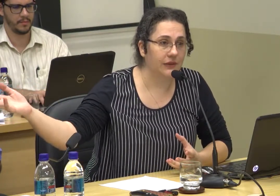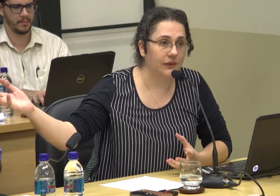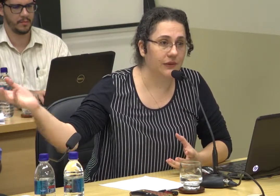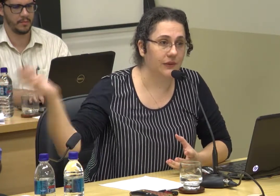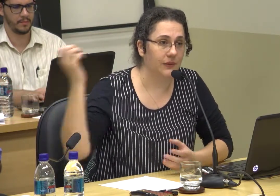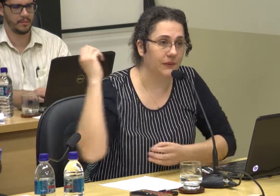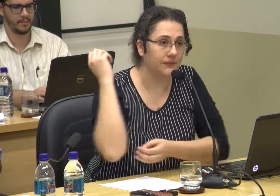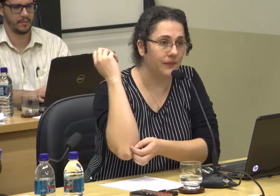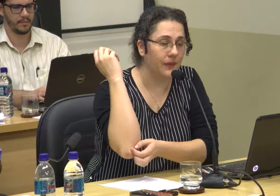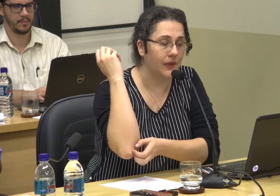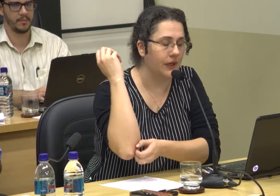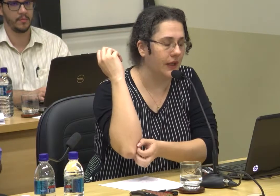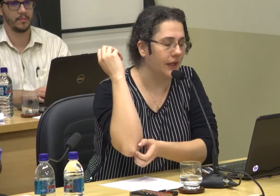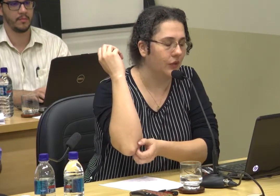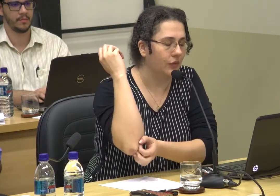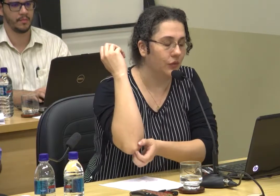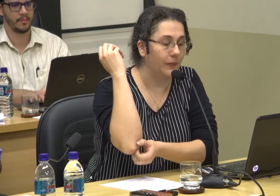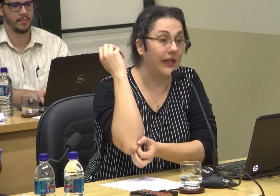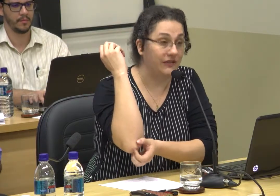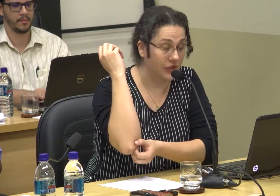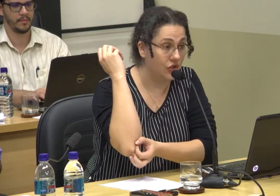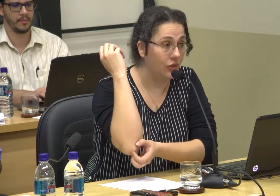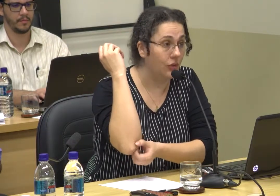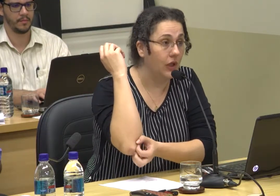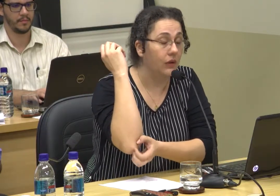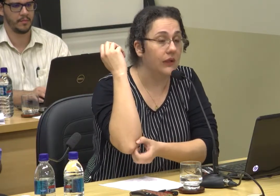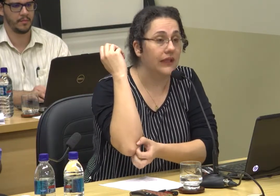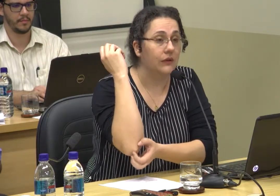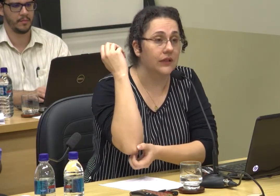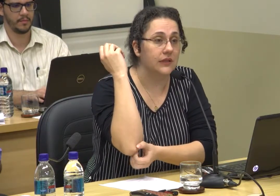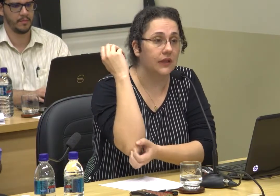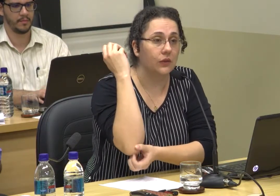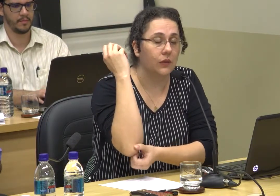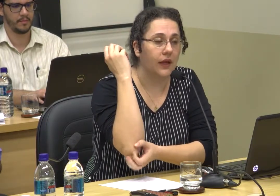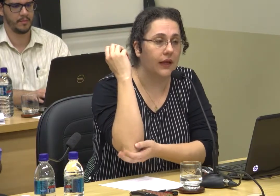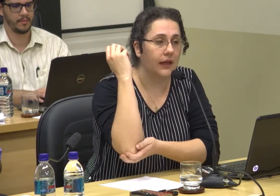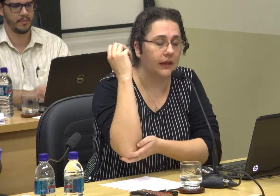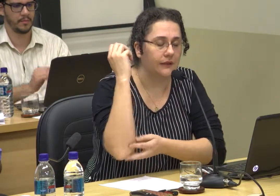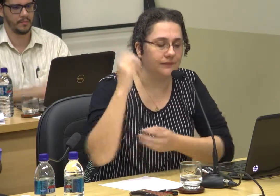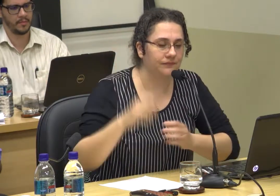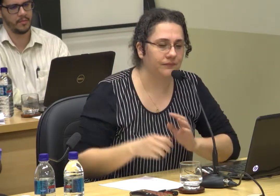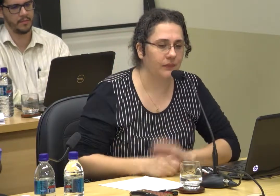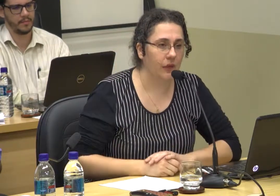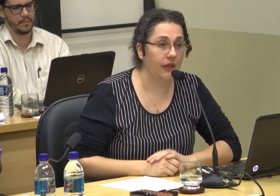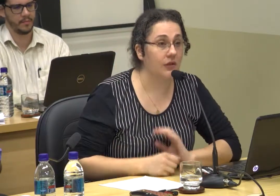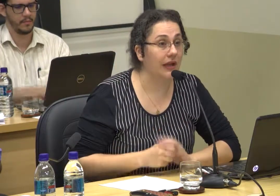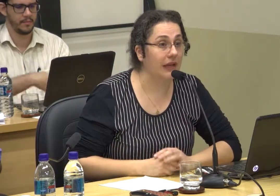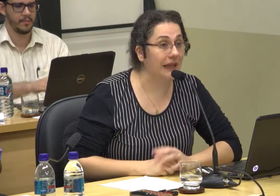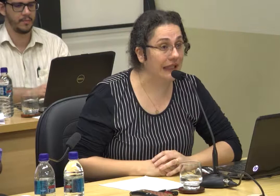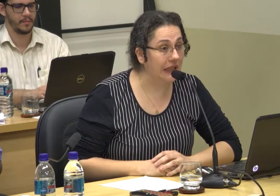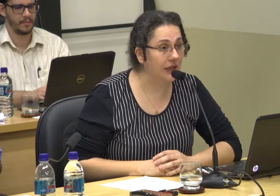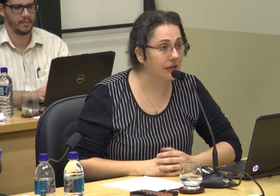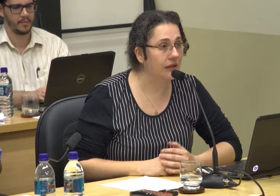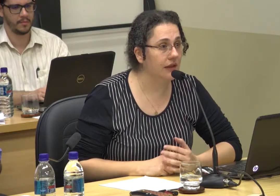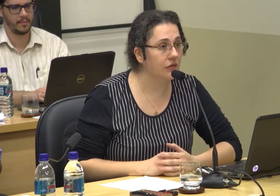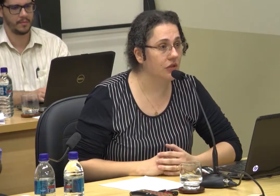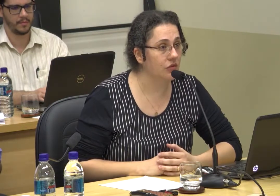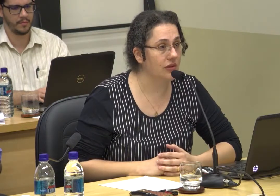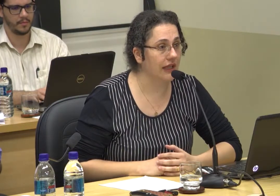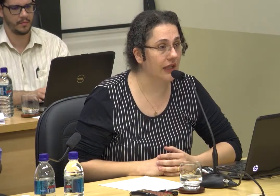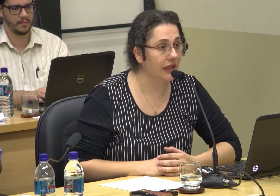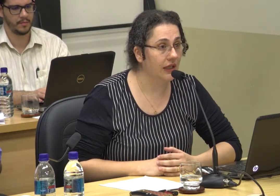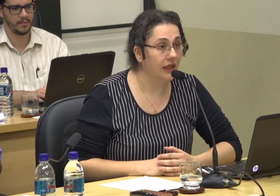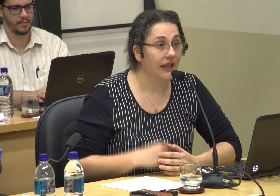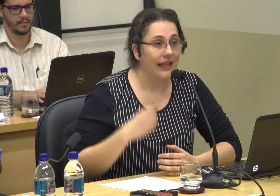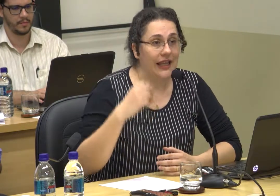lá no Parque Infantil, o que está acontecendo com a Escola Carmelita, lá no